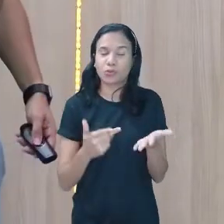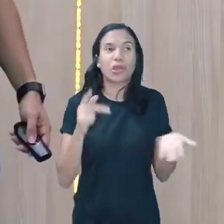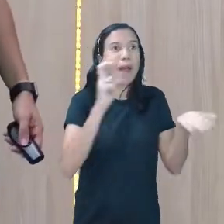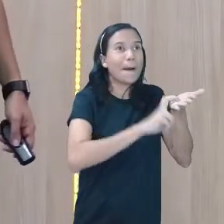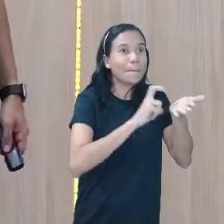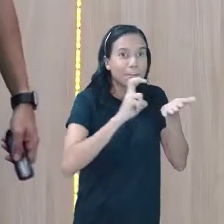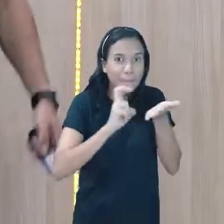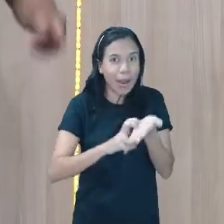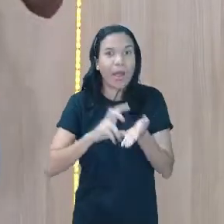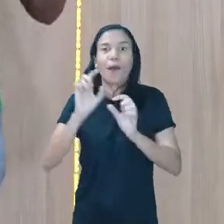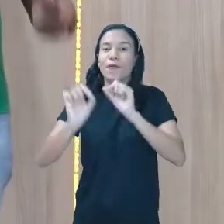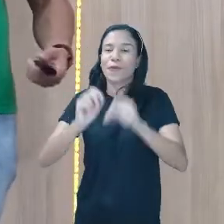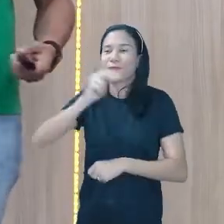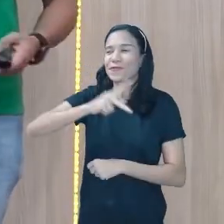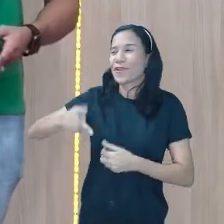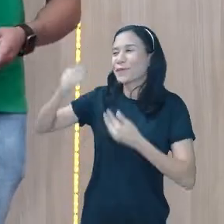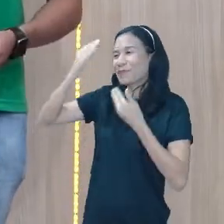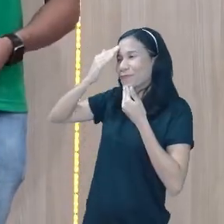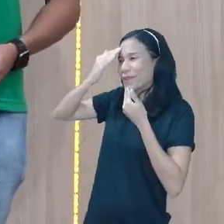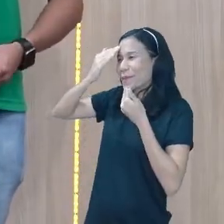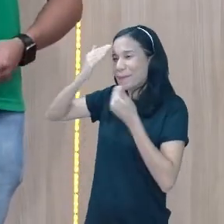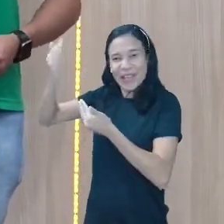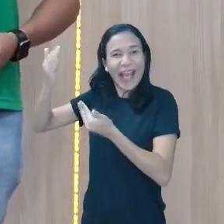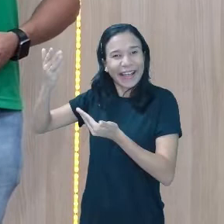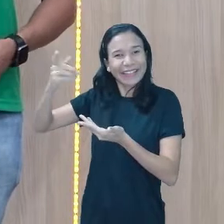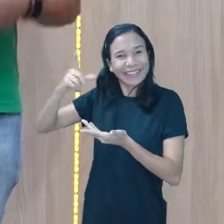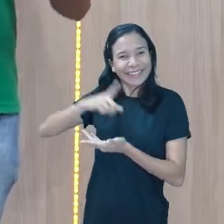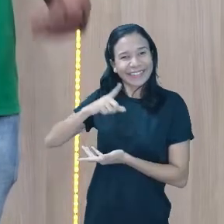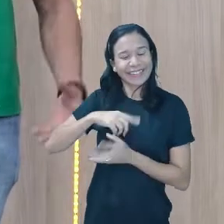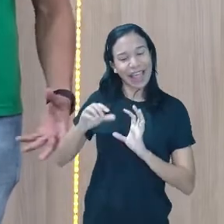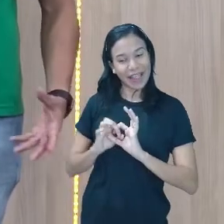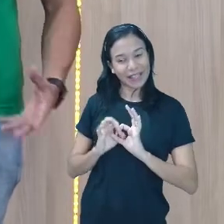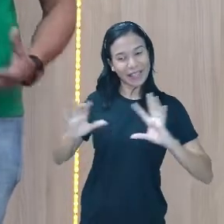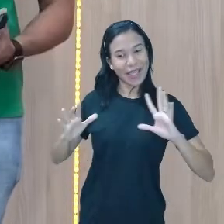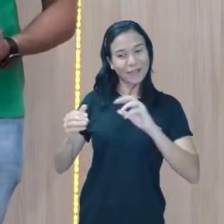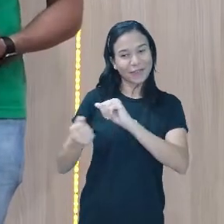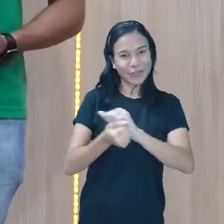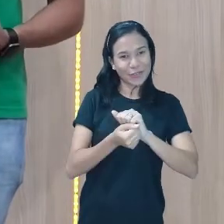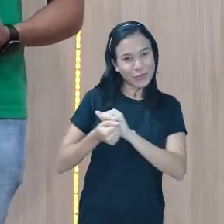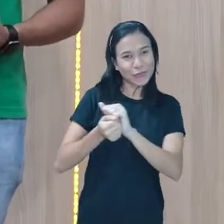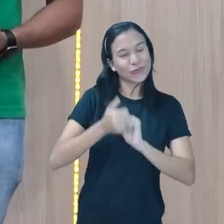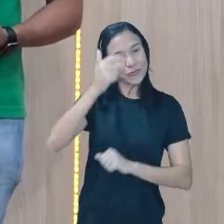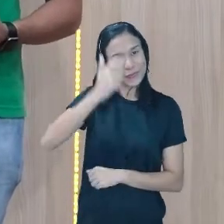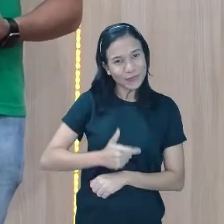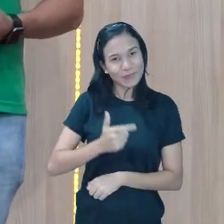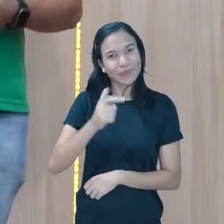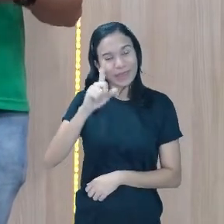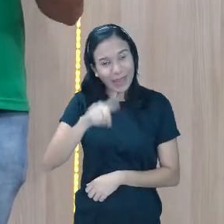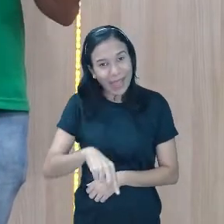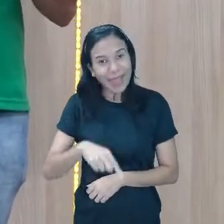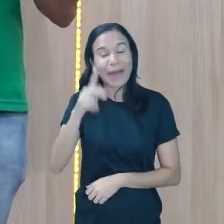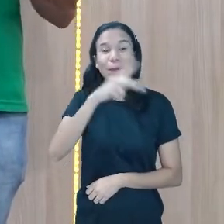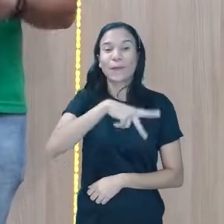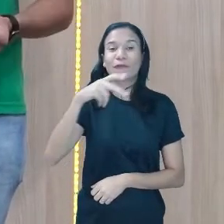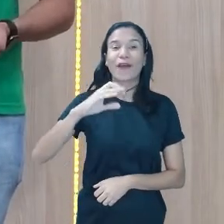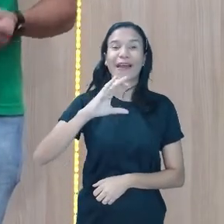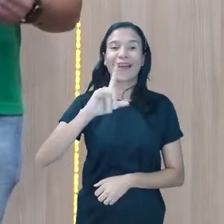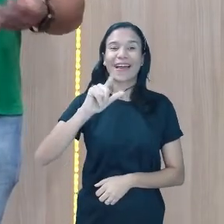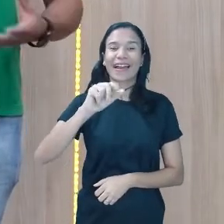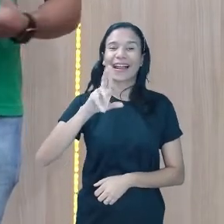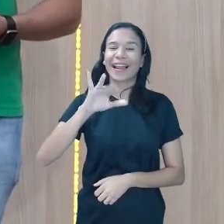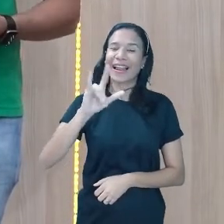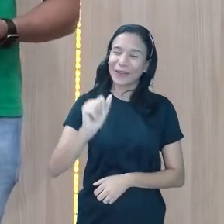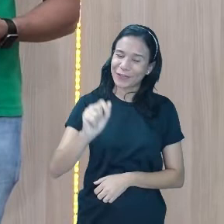toda a manhã, professora, muito obrigado por sua disponibilidade de estar aqui com a gente. É a professora